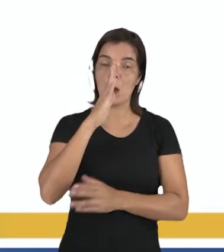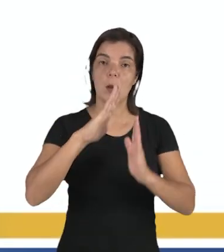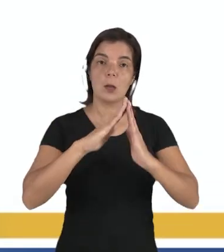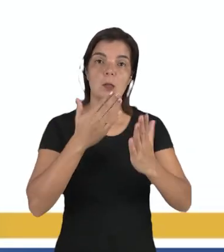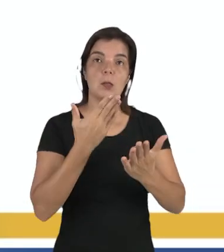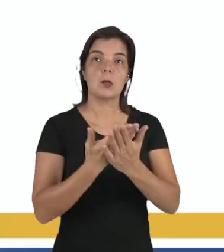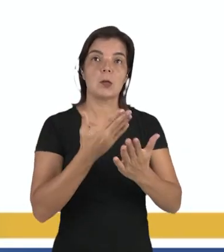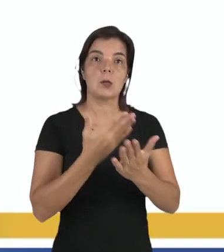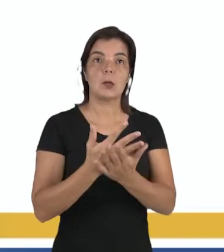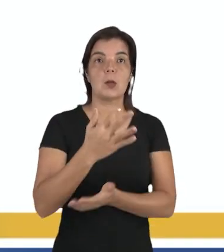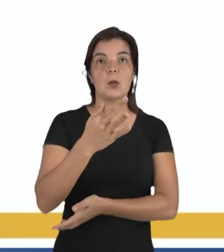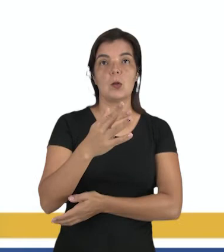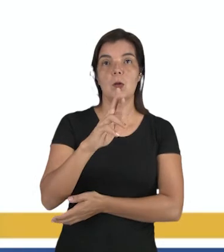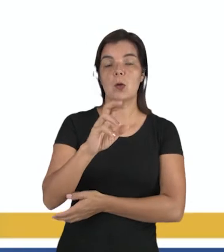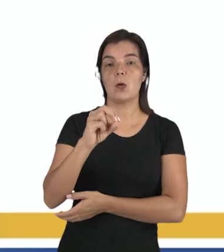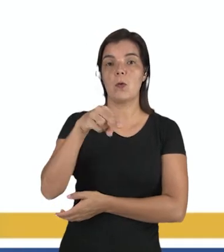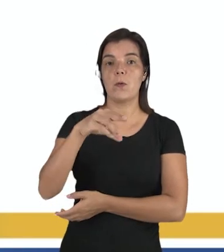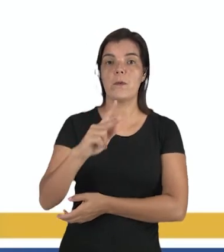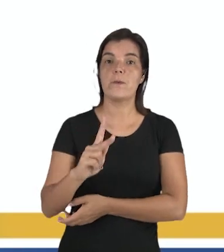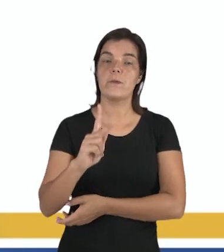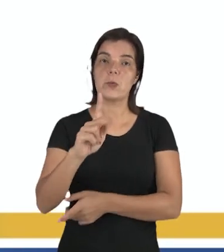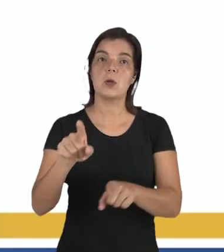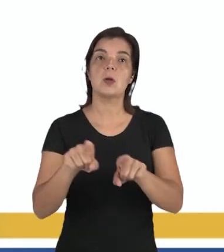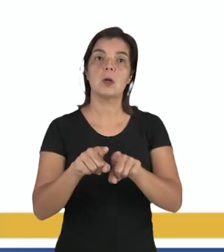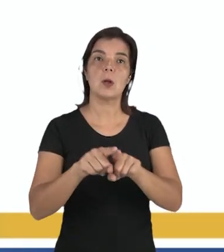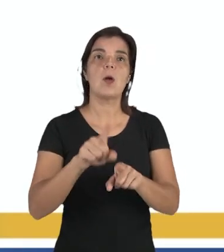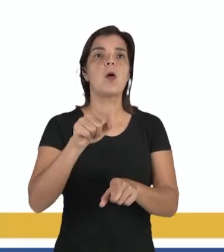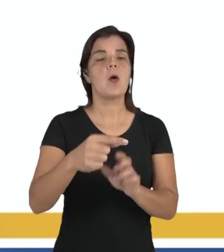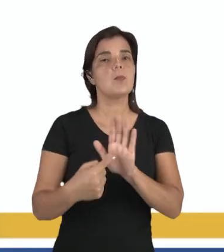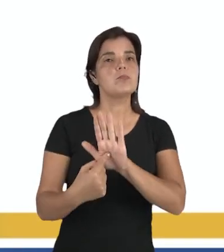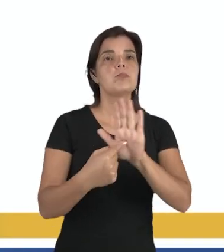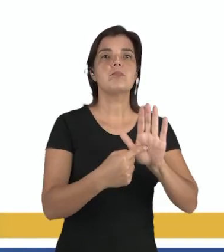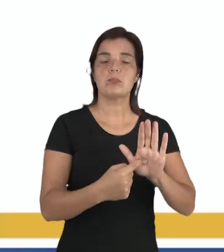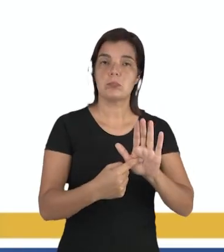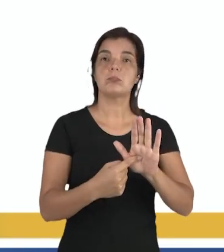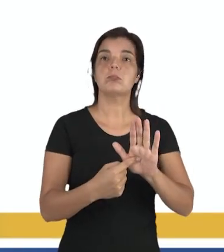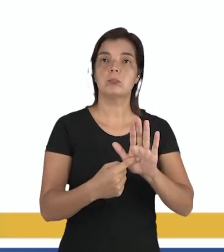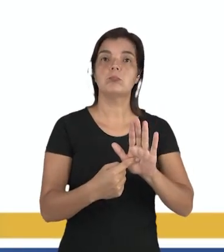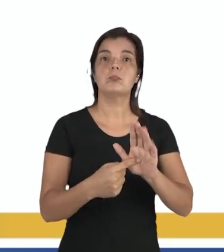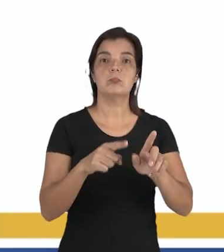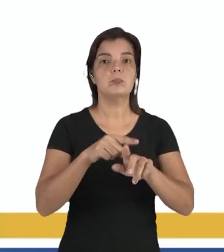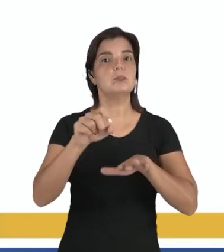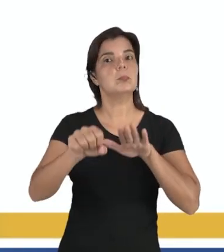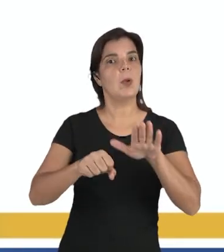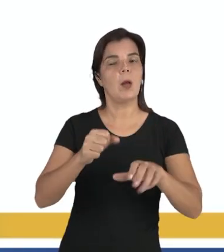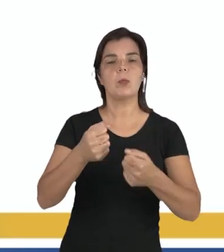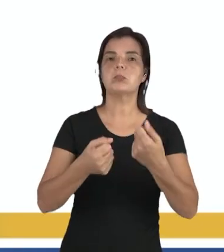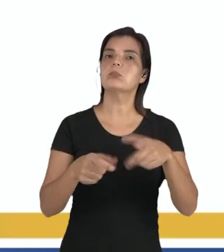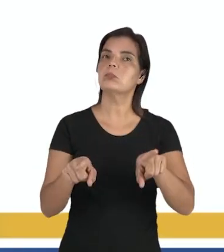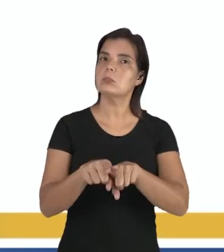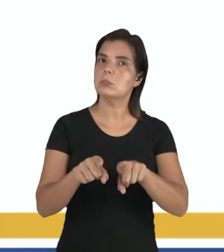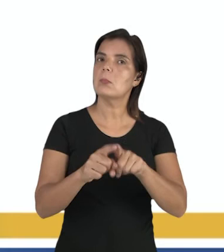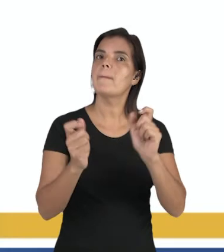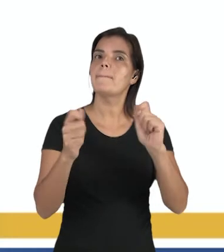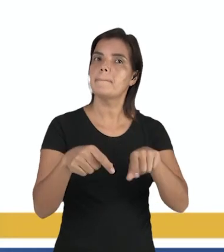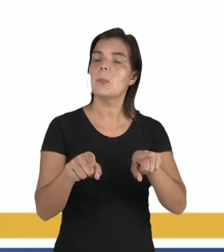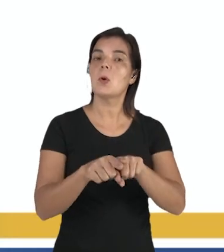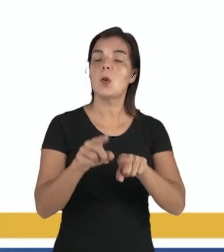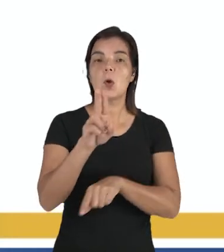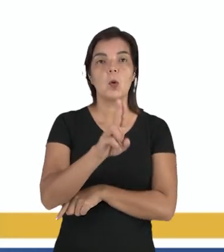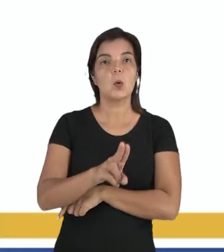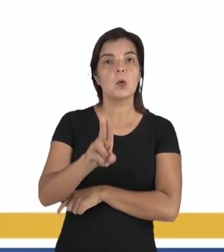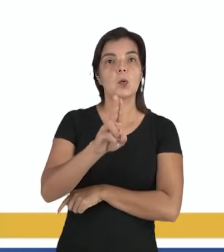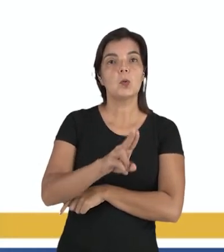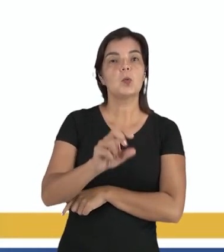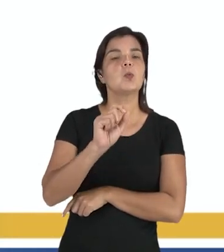de Frankfurt, que mostra o quanto essa razão instrumental, mecanicista, pode ter sido